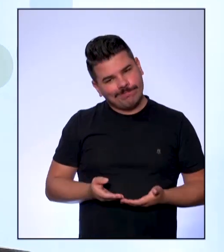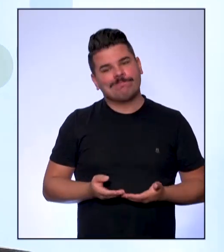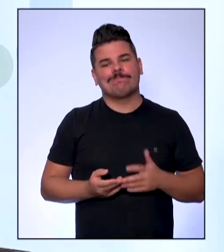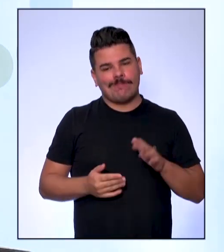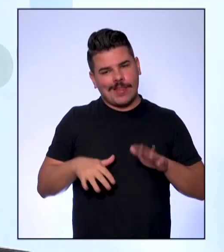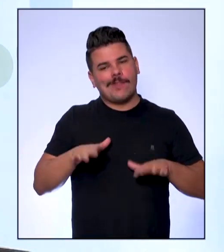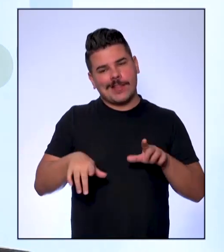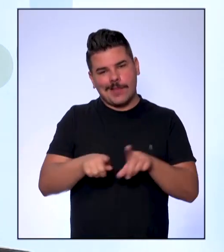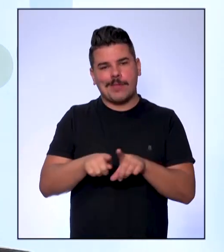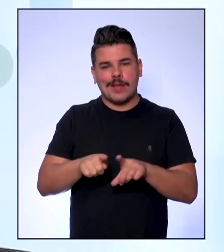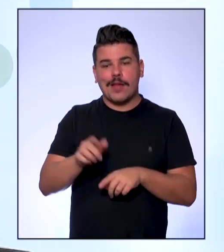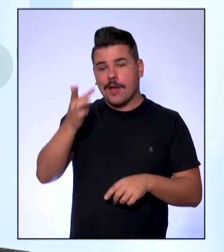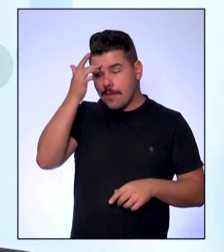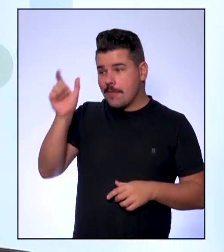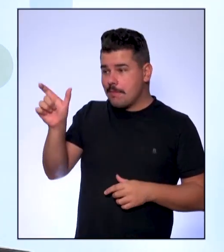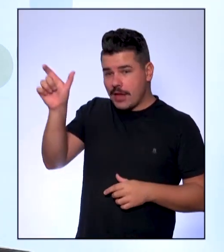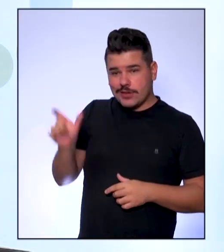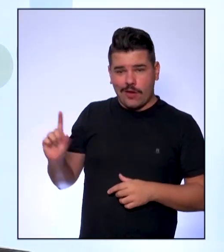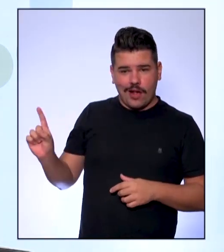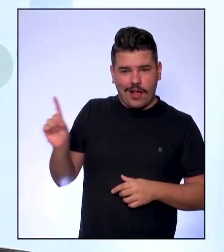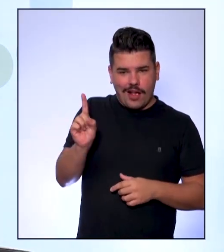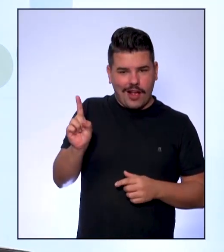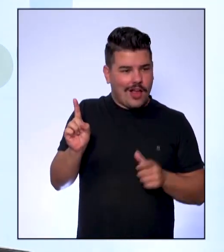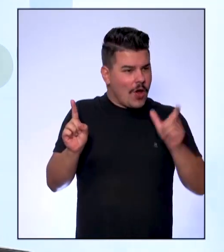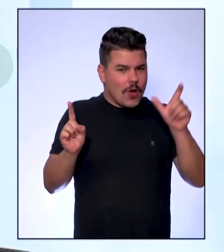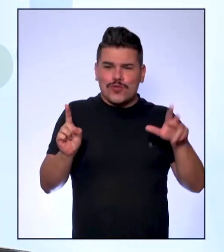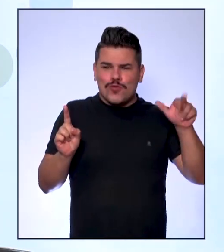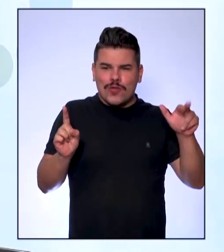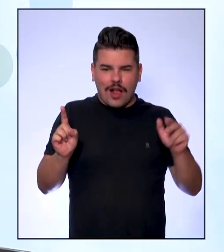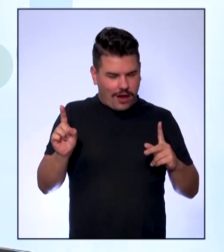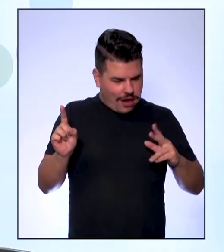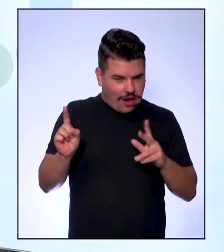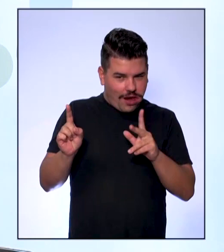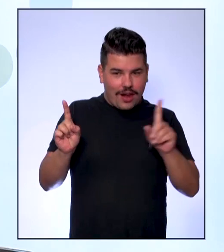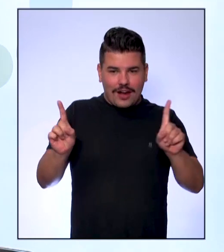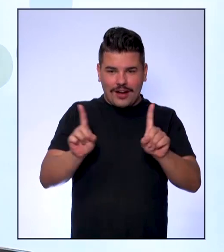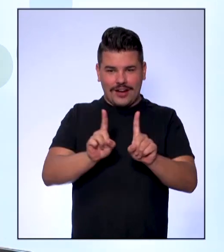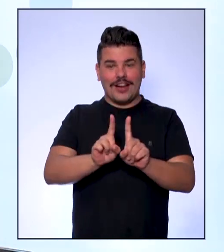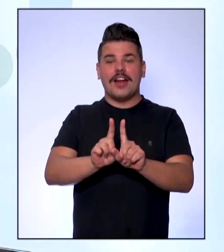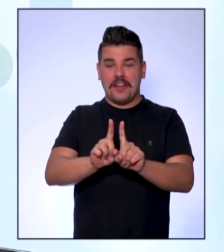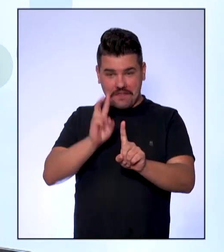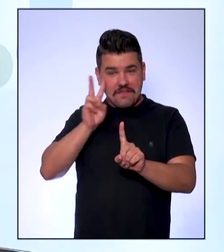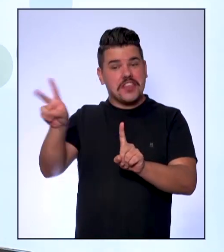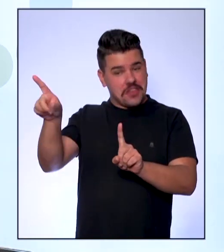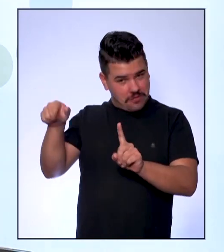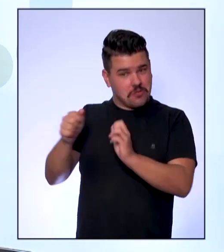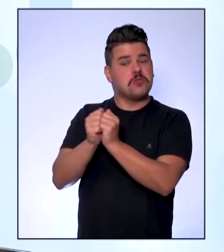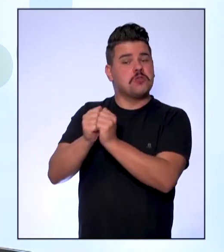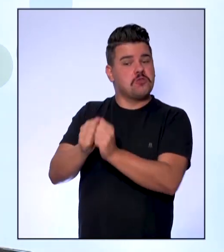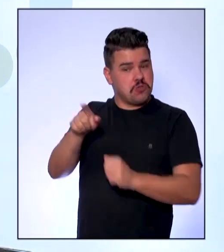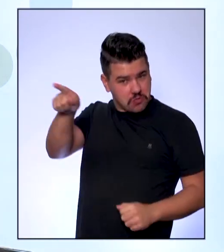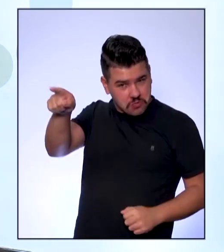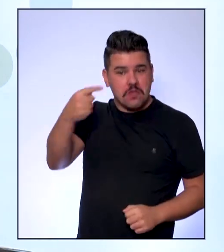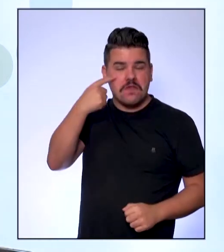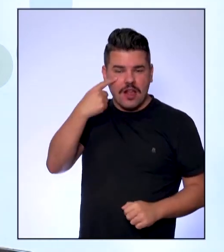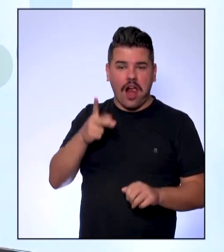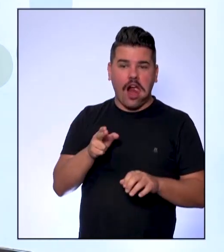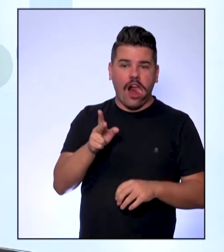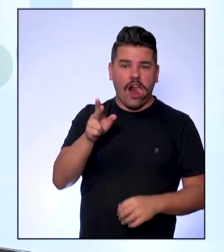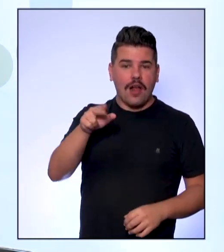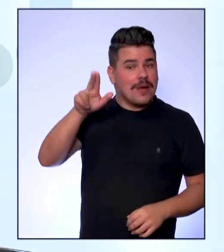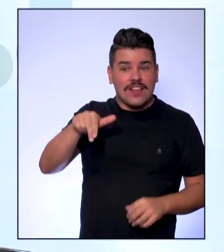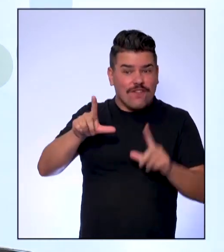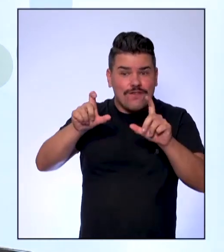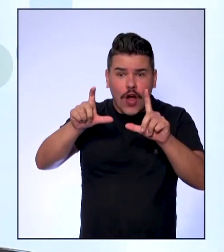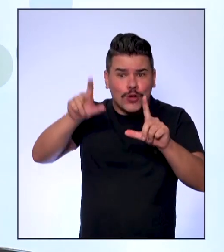montagens de uma pessoa que nunca encontrou a outra, botam lá as duas fotos e falam, tá vendo? Olha, ele estava lá com aquela pessoa. E essa foto nunca aconteceu,